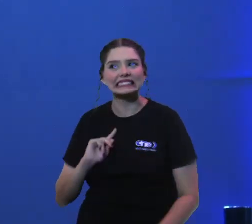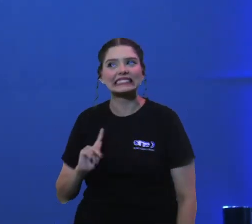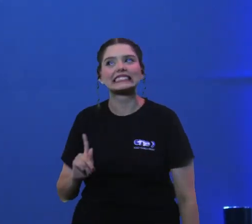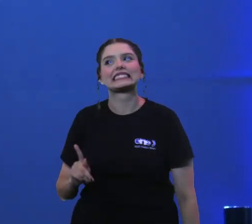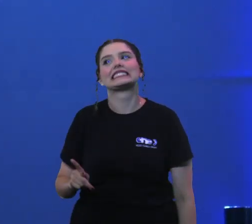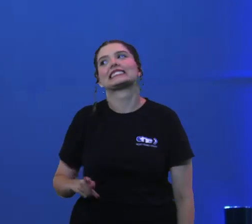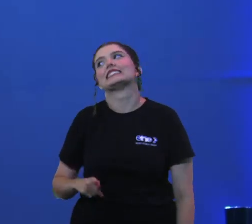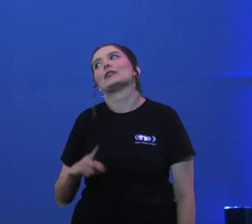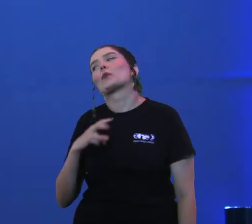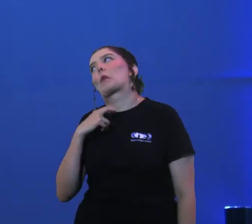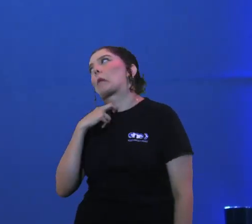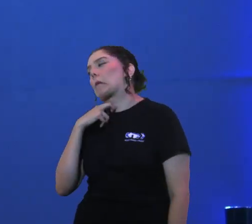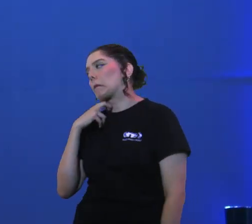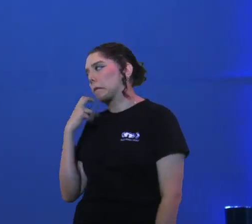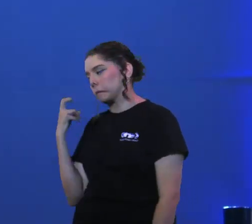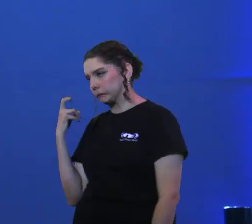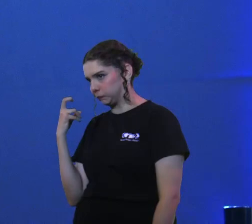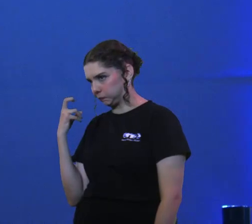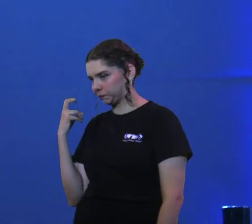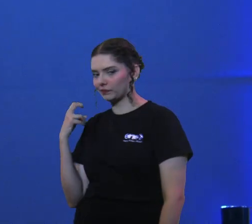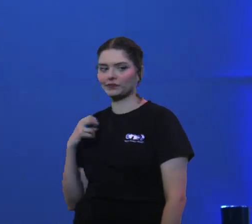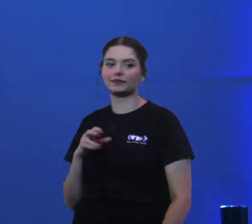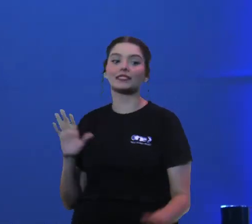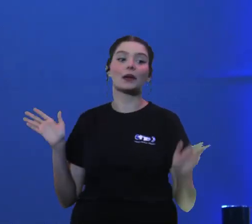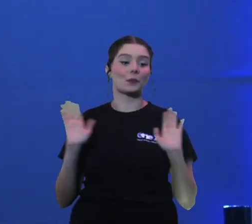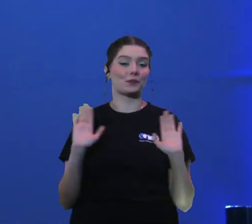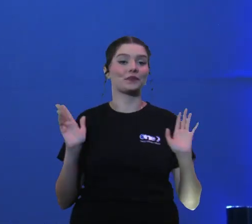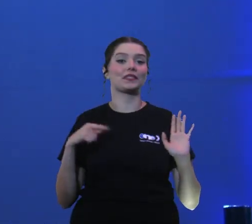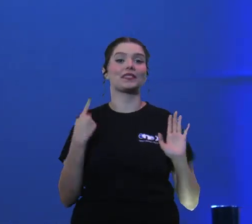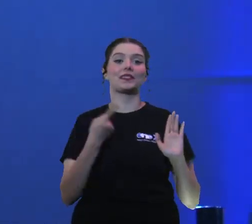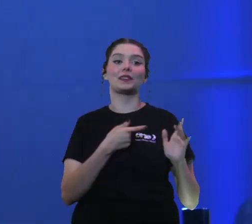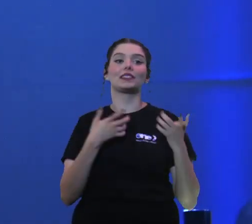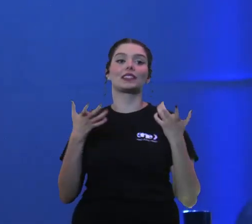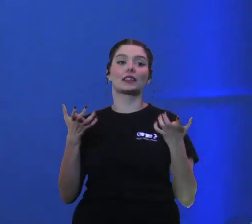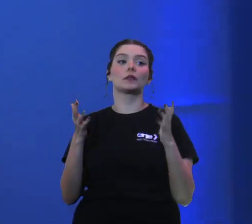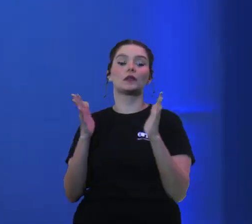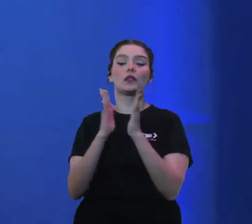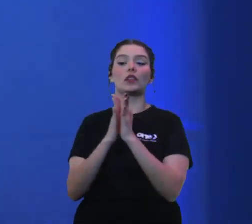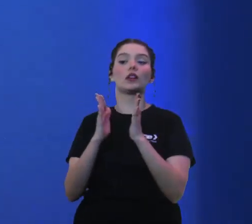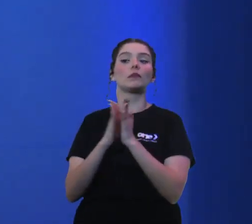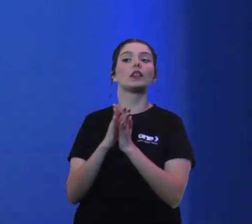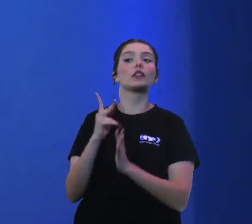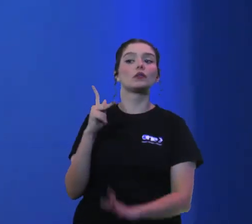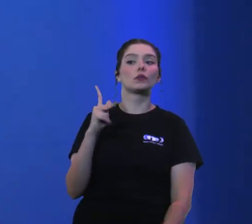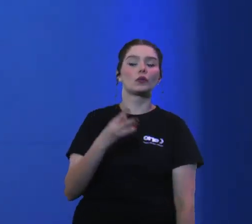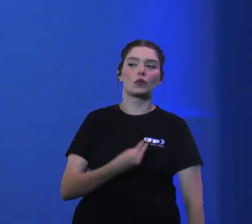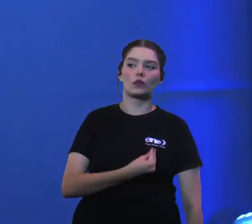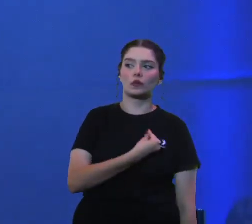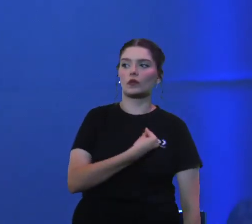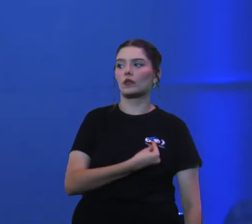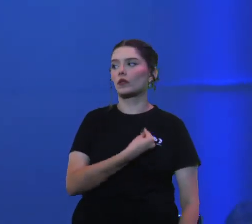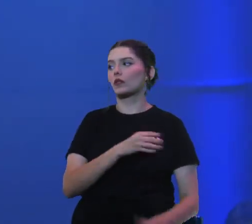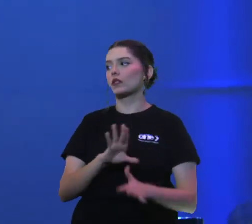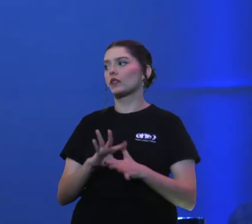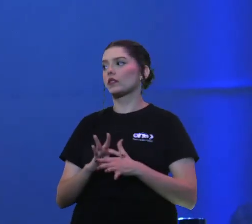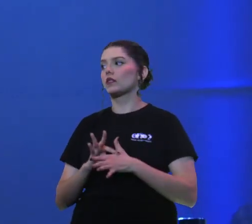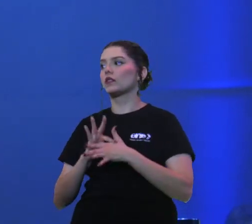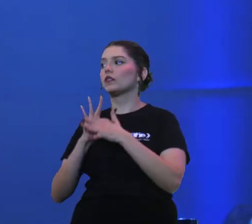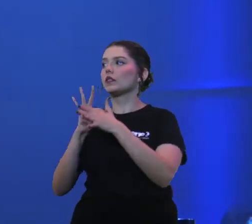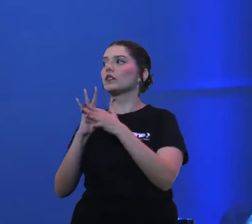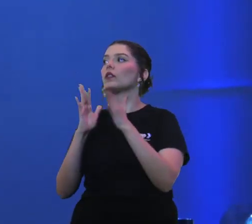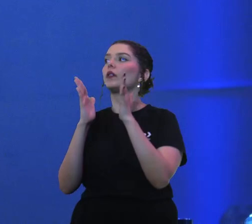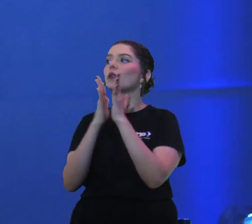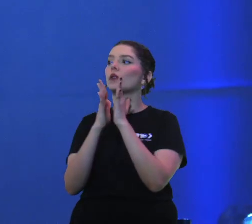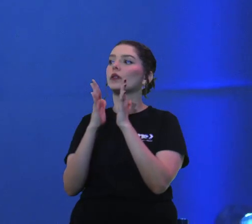ser dizendo assim: não vai. E nós queremos orar por você. E eu queria pedir para alguns líderes nossos poder orar pela tua vida.